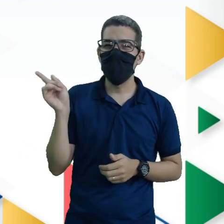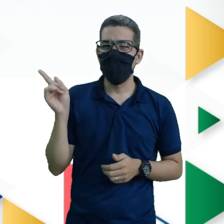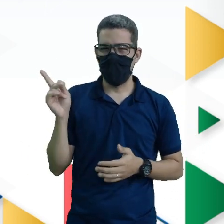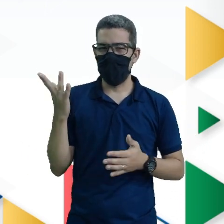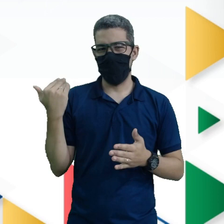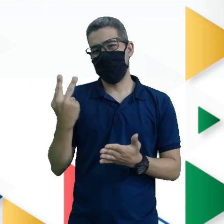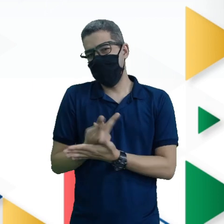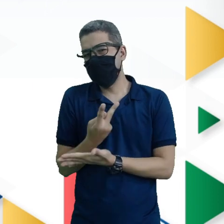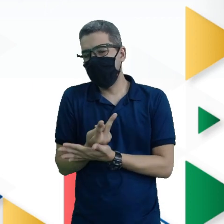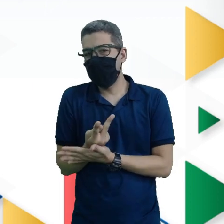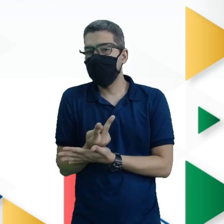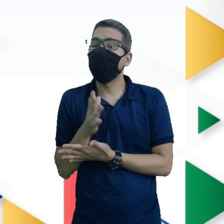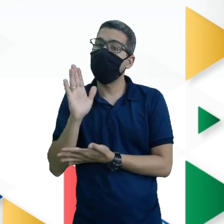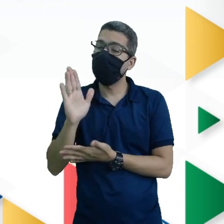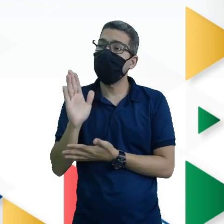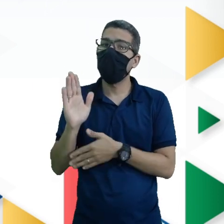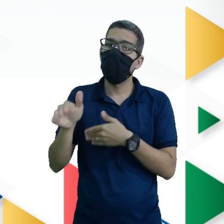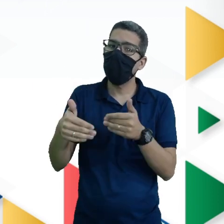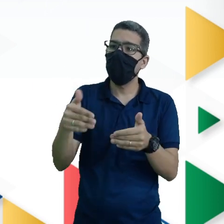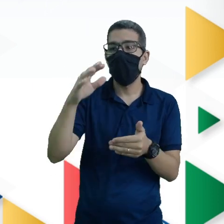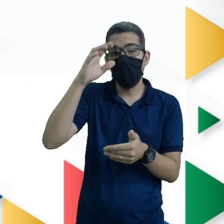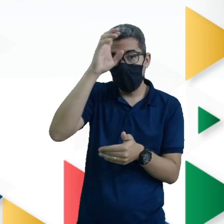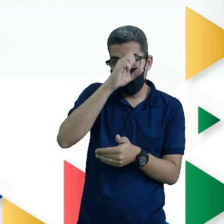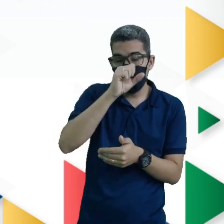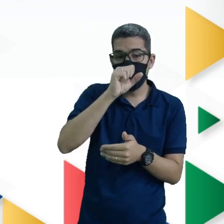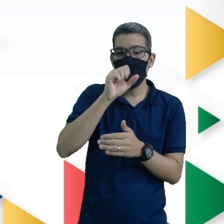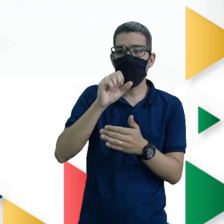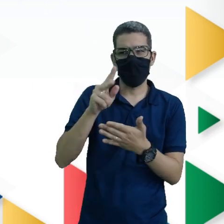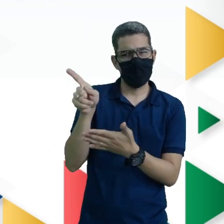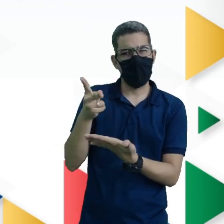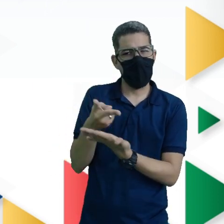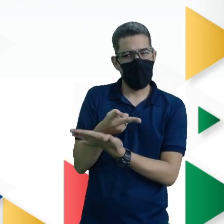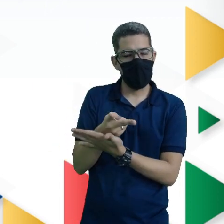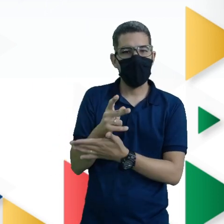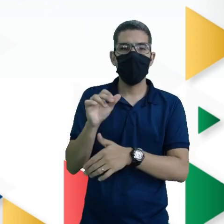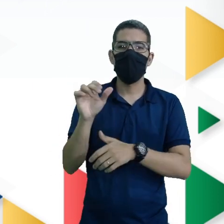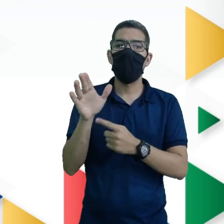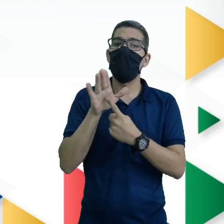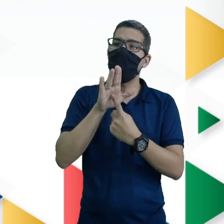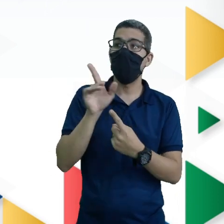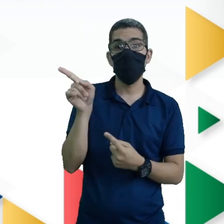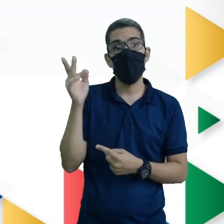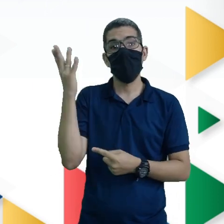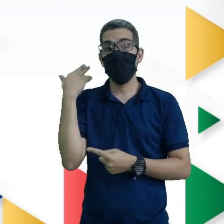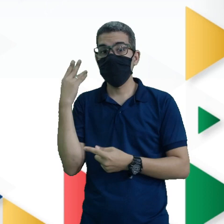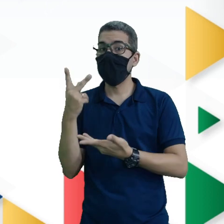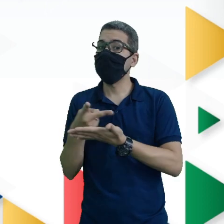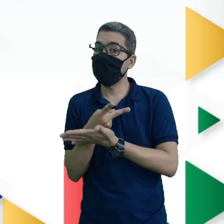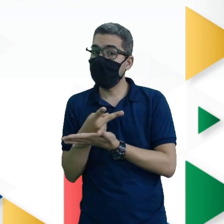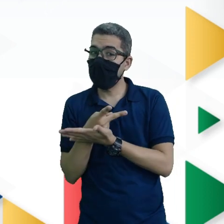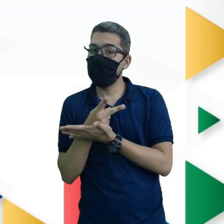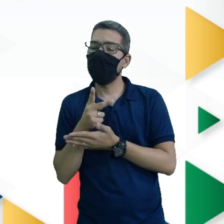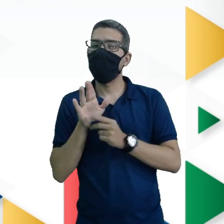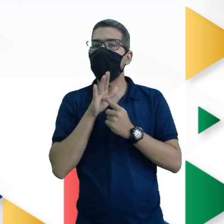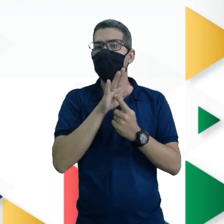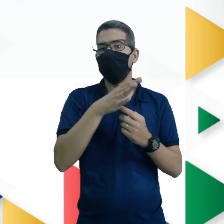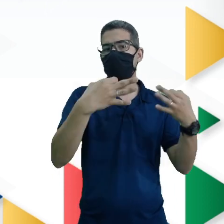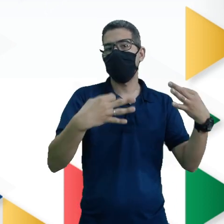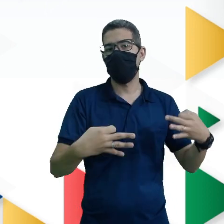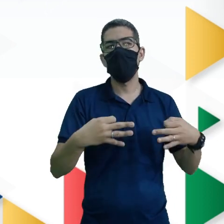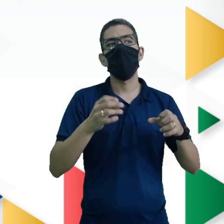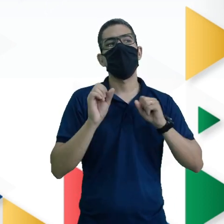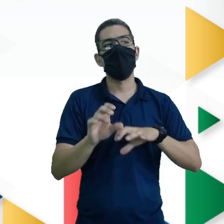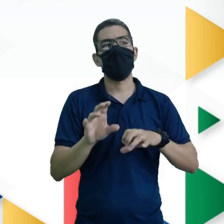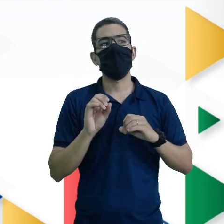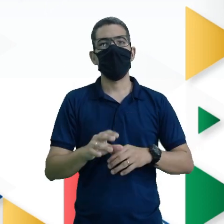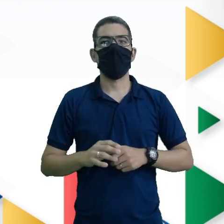que a gente ensina corretamente, tá bom? Fazendo a troca aí, né? No lugar do Sol vai estar a Terra, no lugar da Terra vai estar mais ou menos o Sol. Só que um